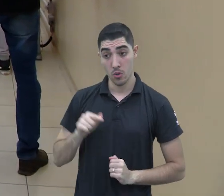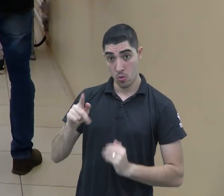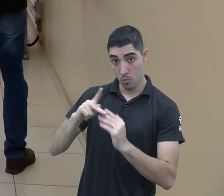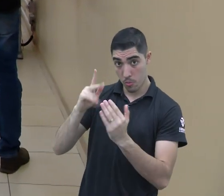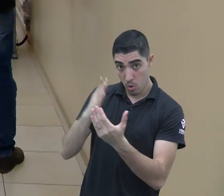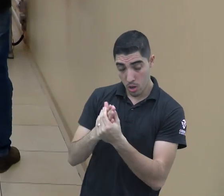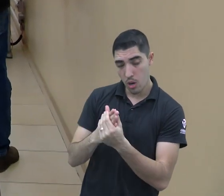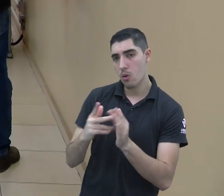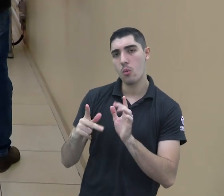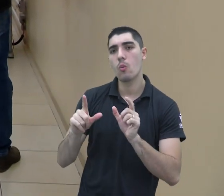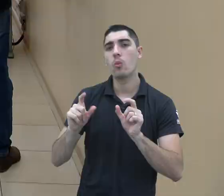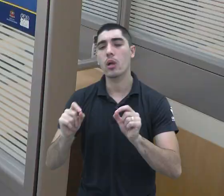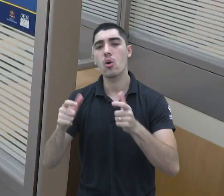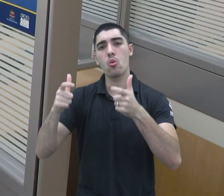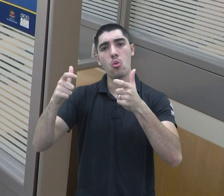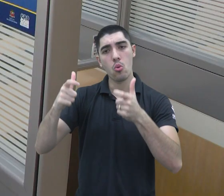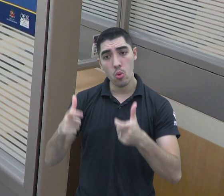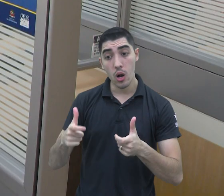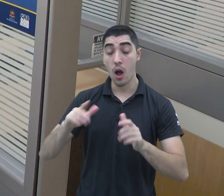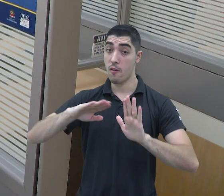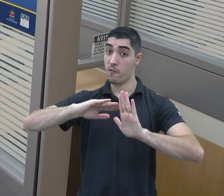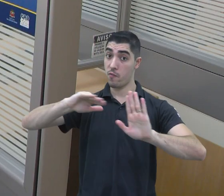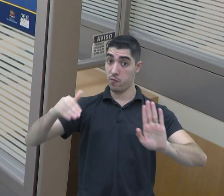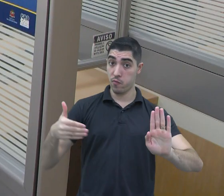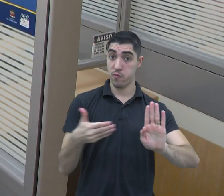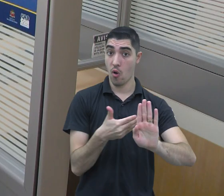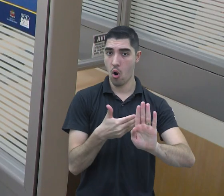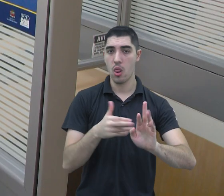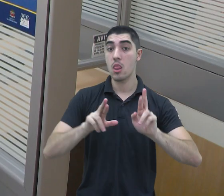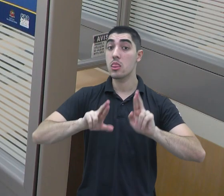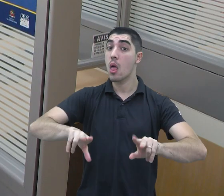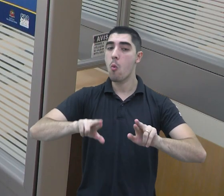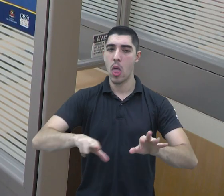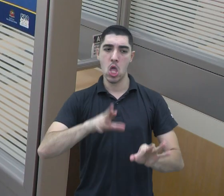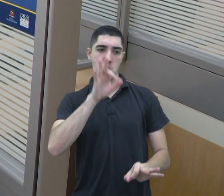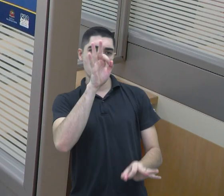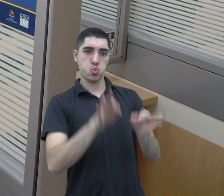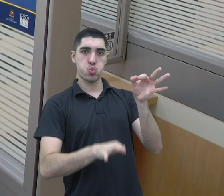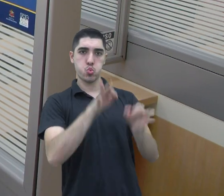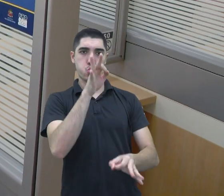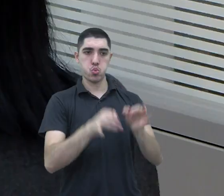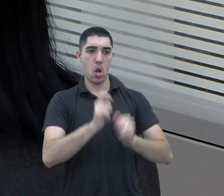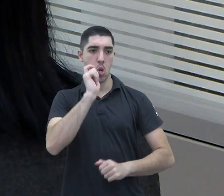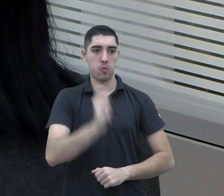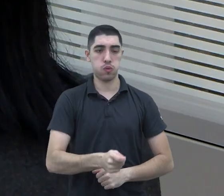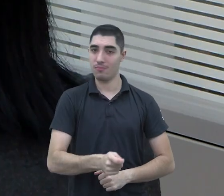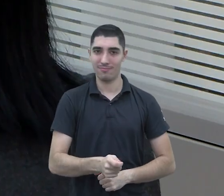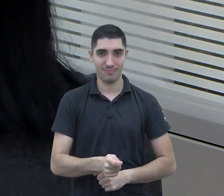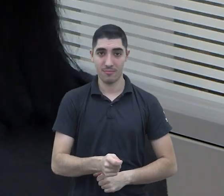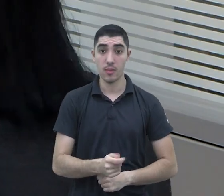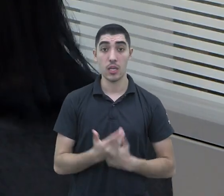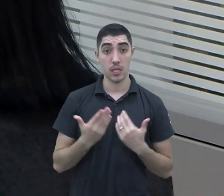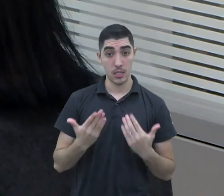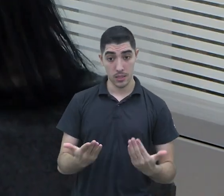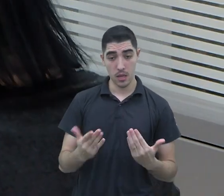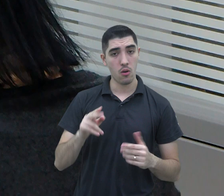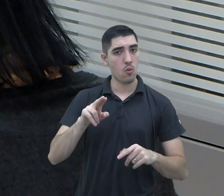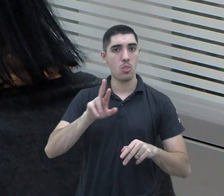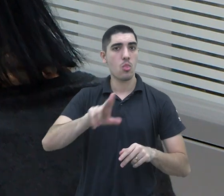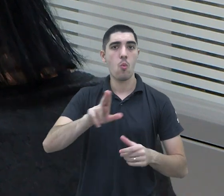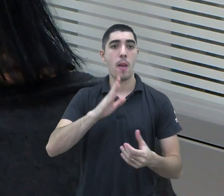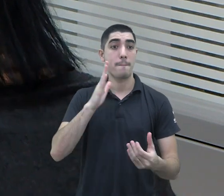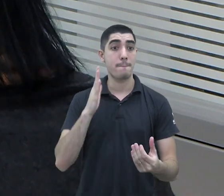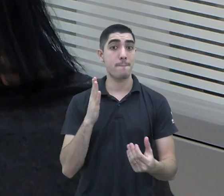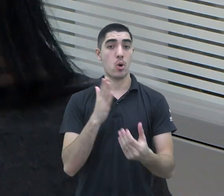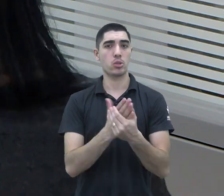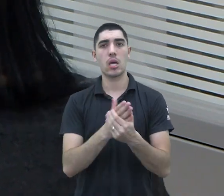órgão extrajudicial. Isso significa que ele atua fora do sistema judicial, ou seja, as atividades não